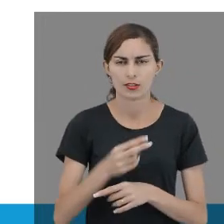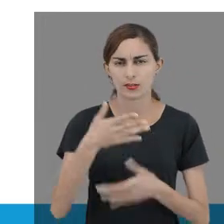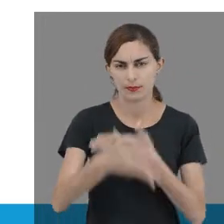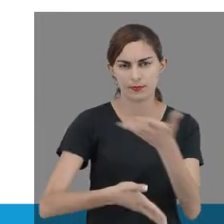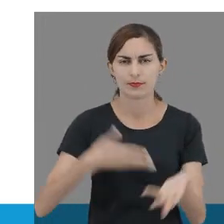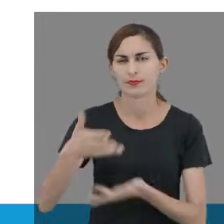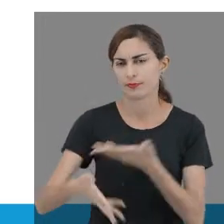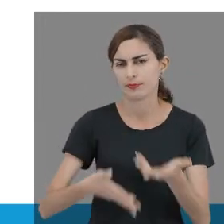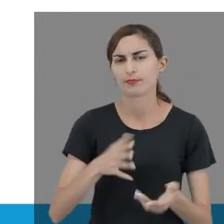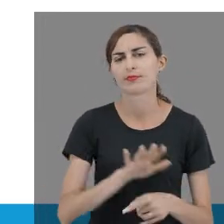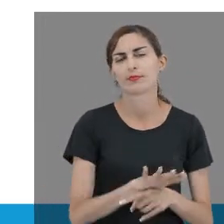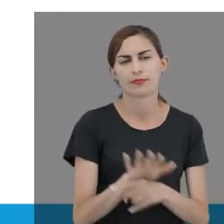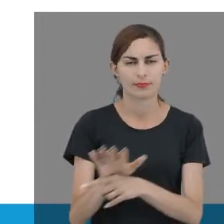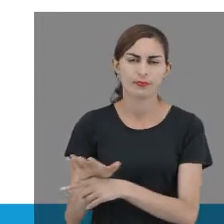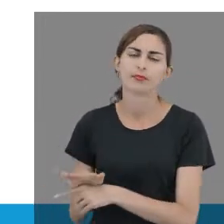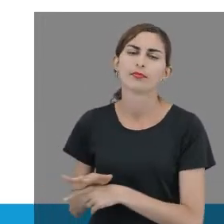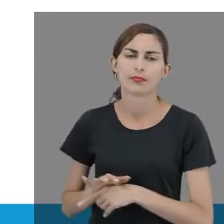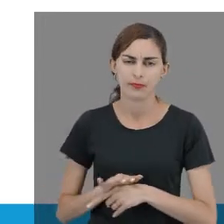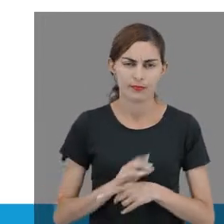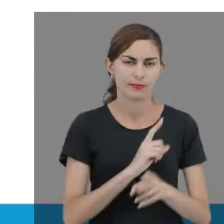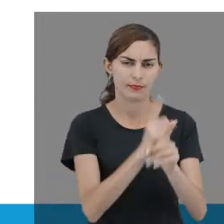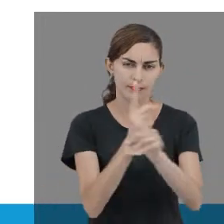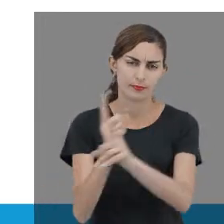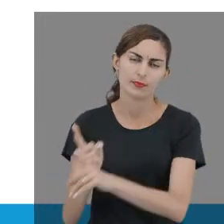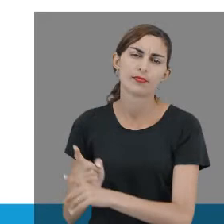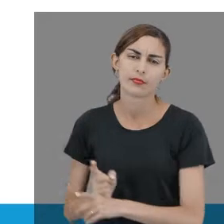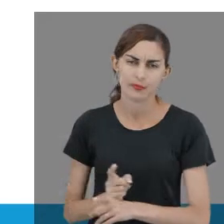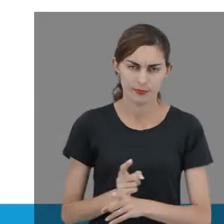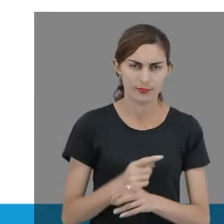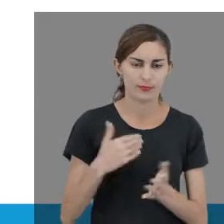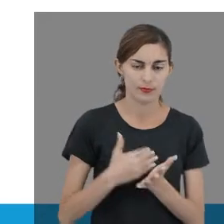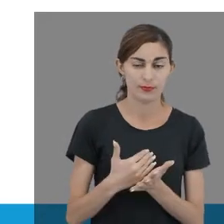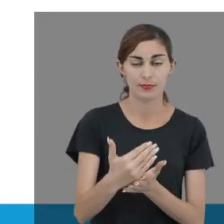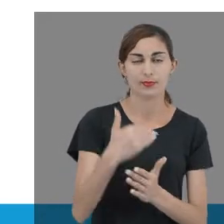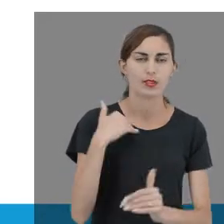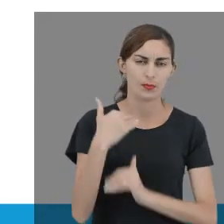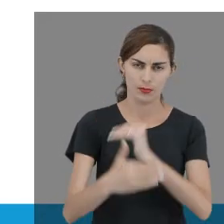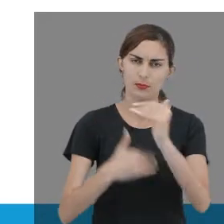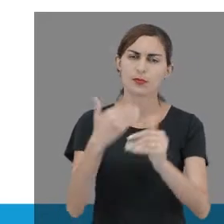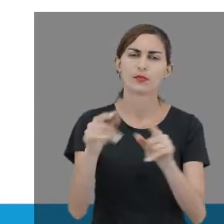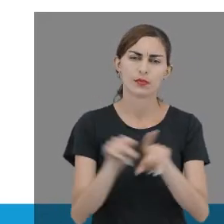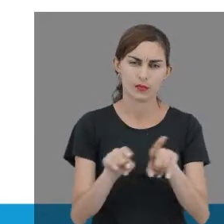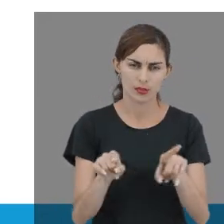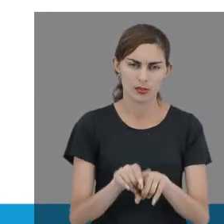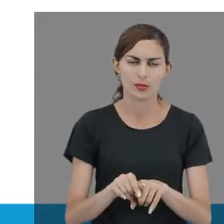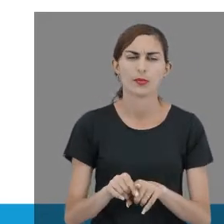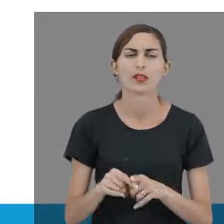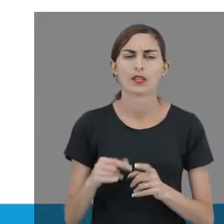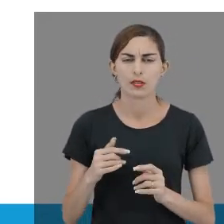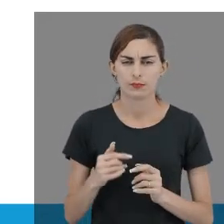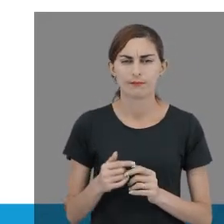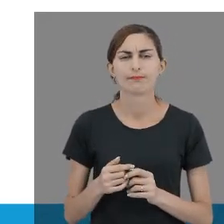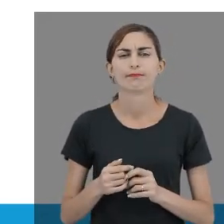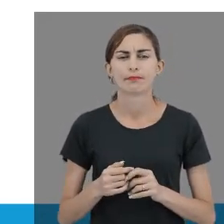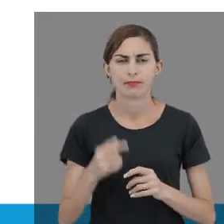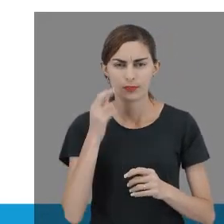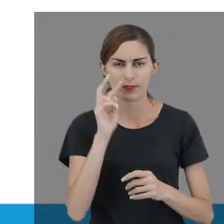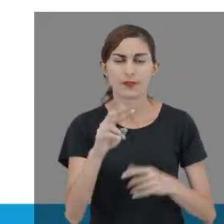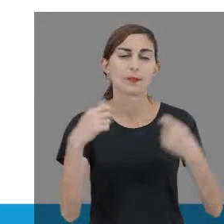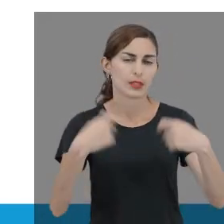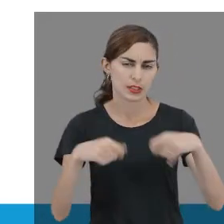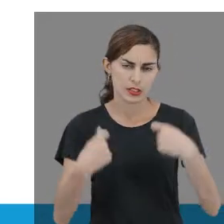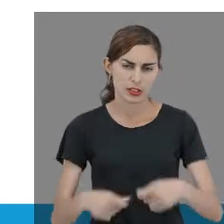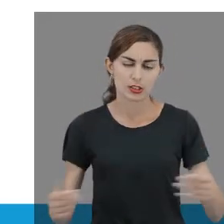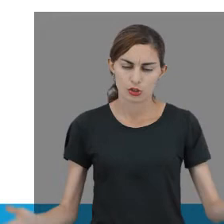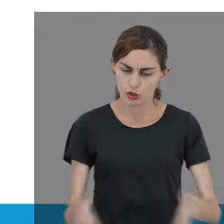assistência para encerrá-los, classificá-los e daí, nesse processo também, conduzi-los ao encaminhamento necessário